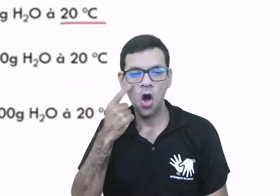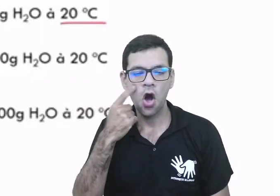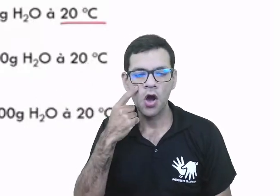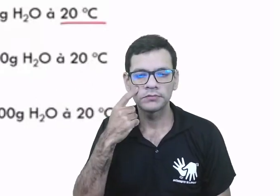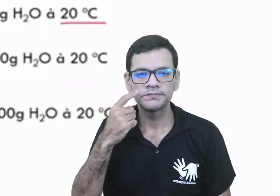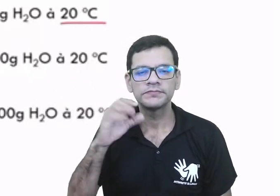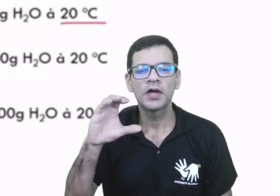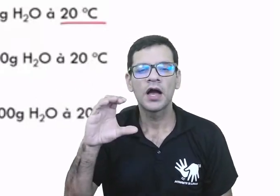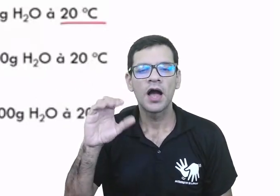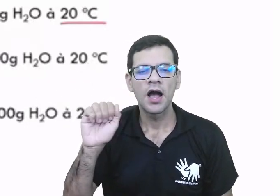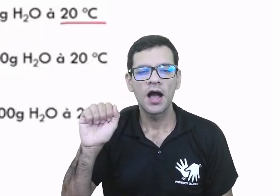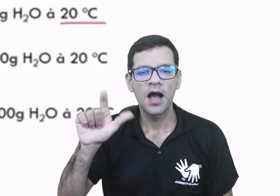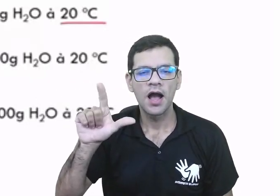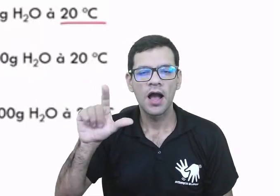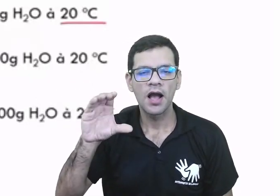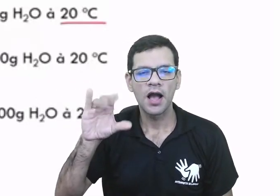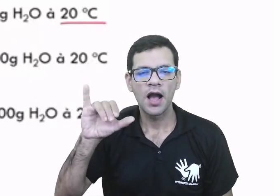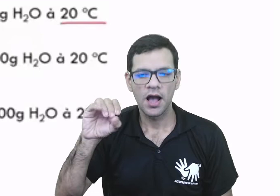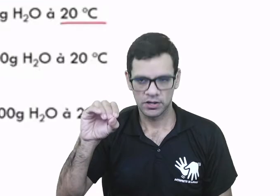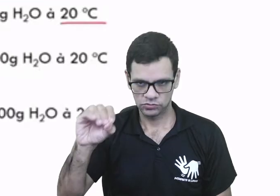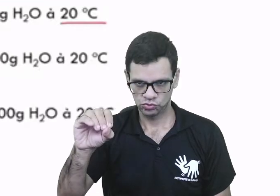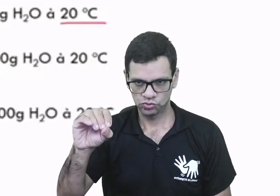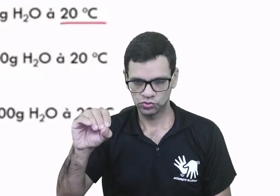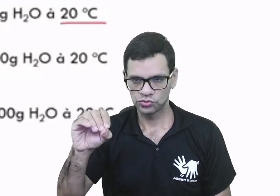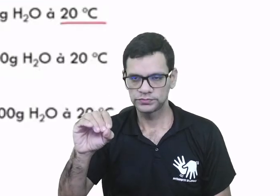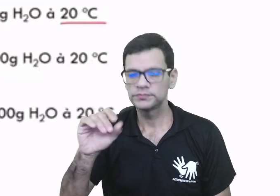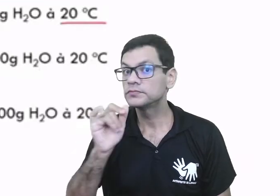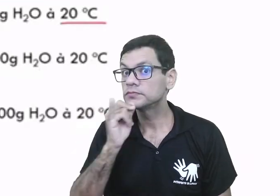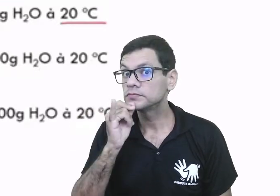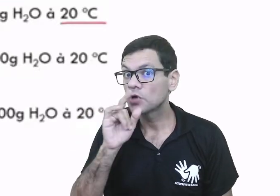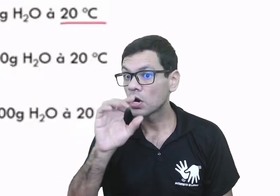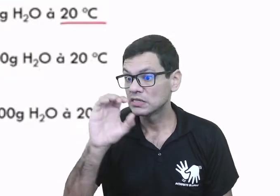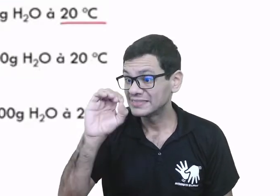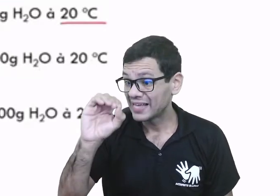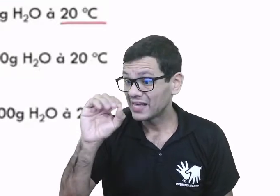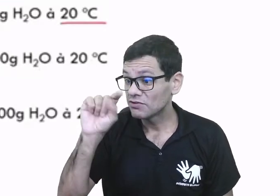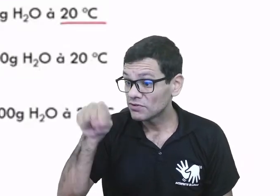gramas, né? Pouquinho em relação ao cloreto de sódio, que é super solúvel.